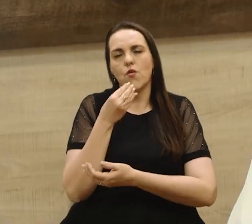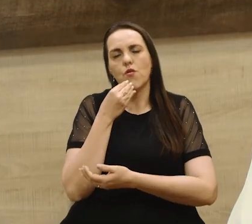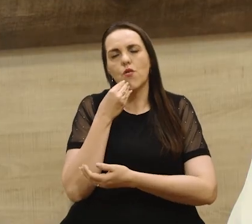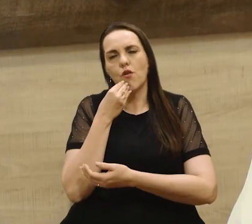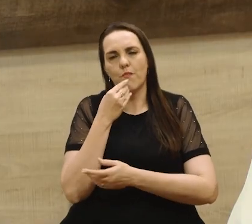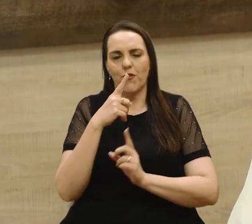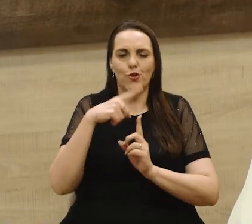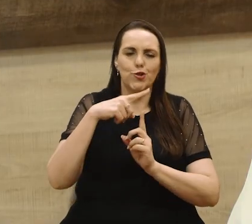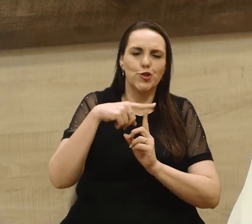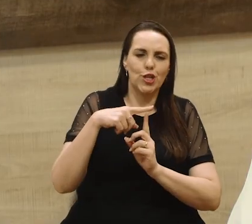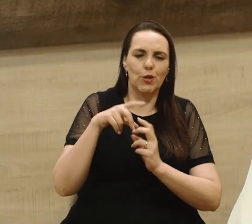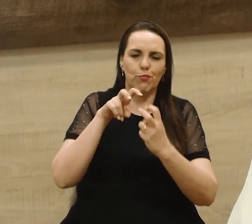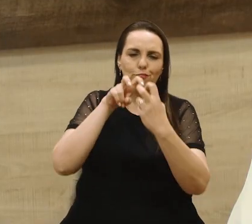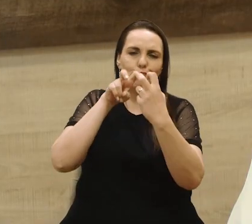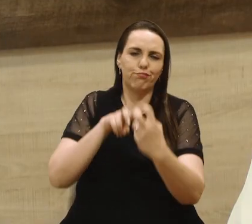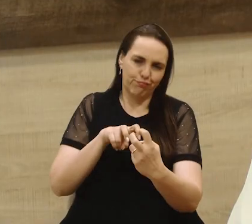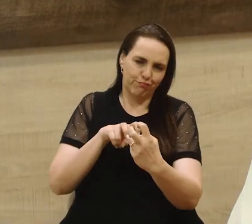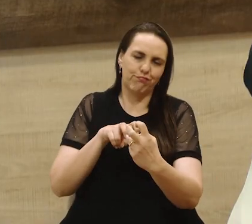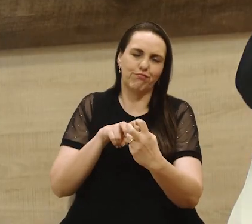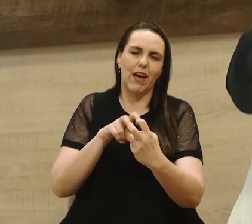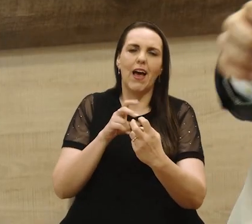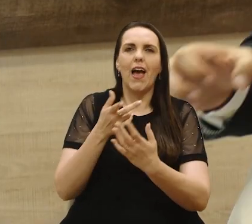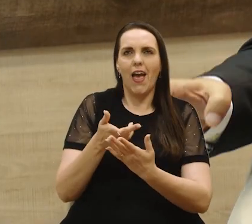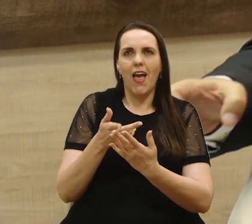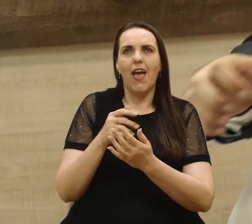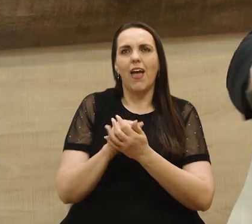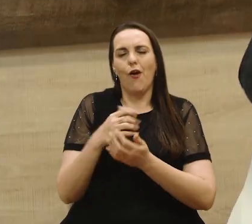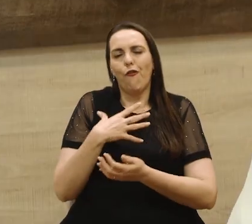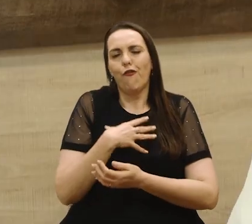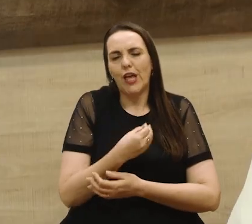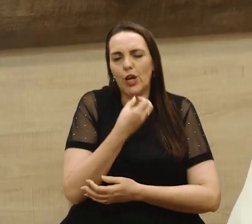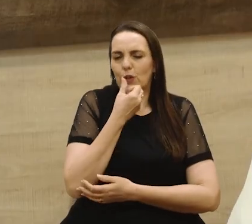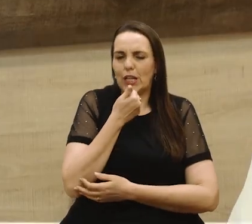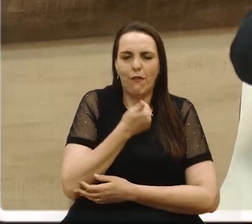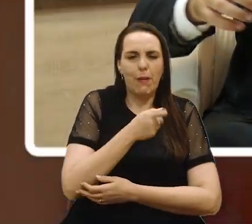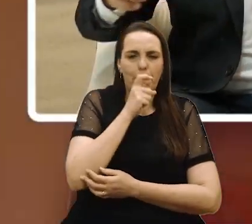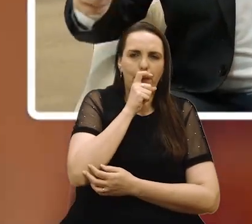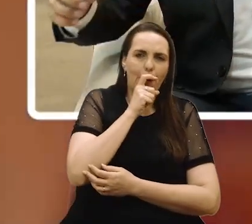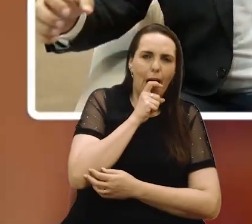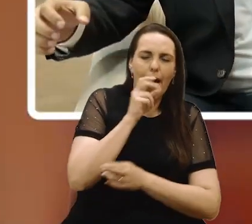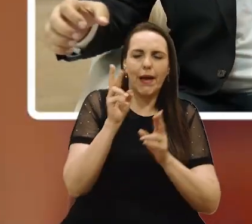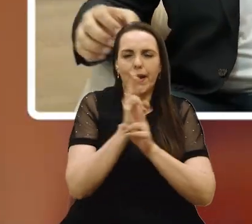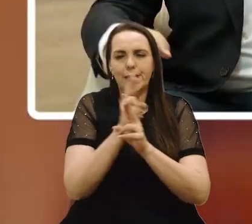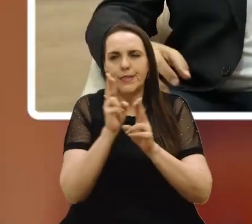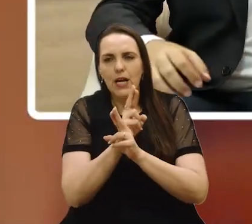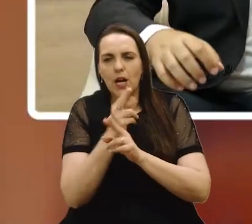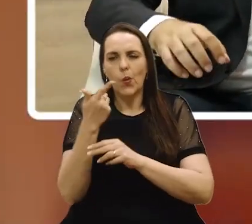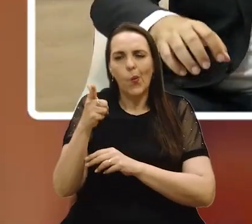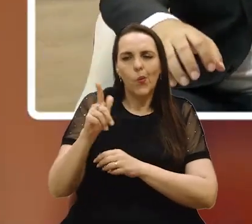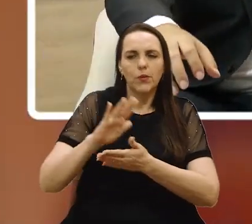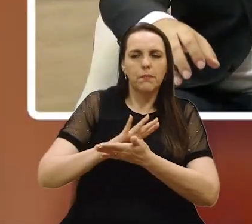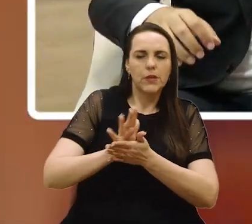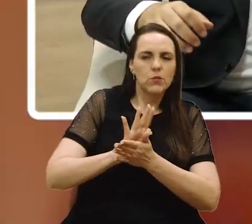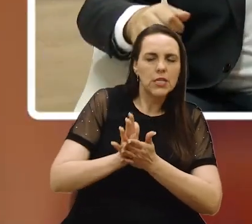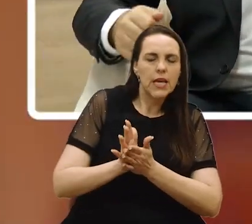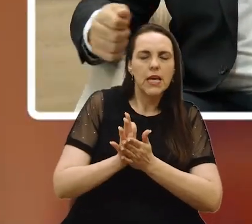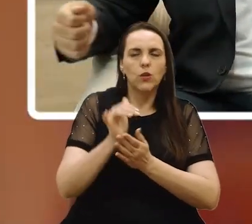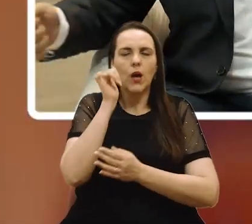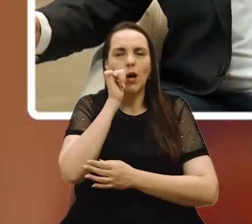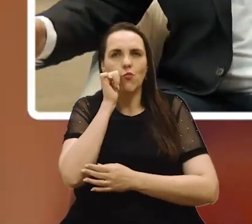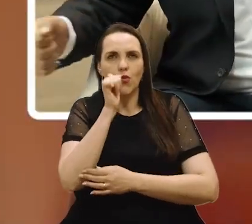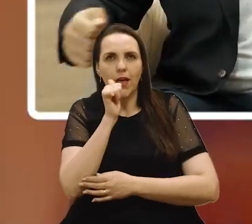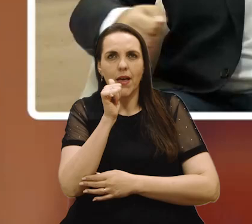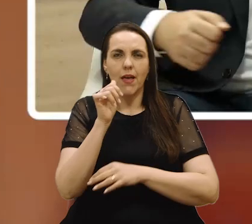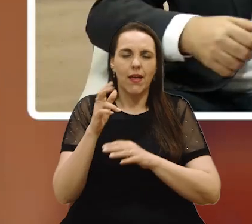criam estereótipos bem... definidos, o filho que não se dá muito bem com o pai, o outro que sofre de preconceito,